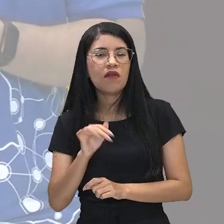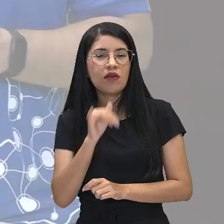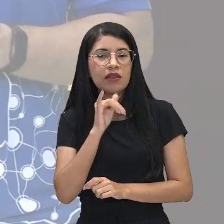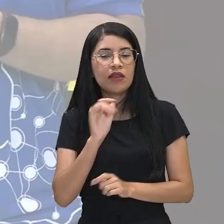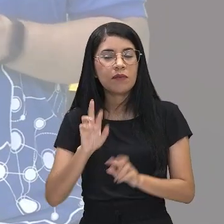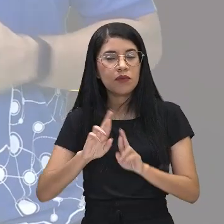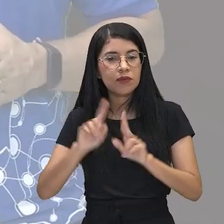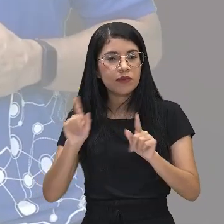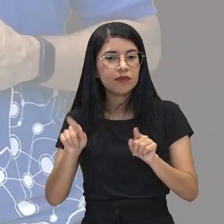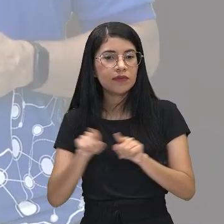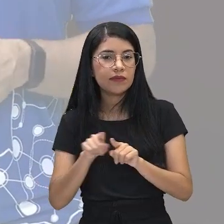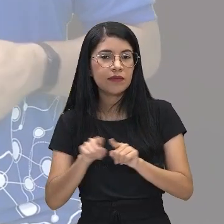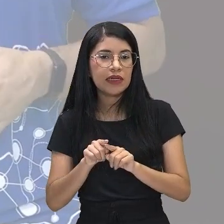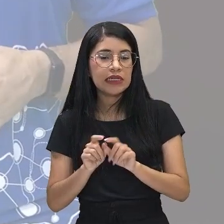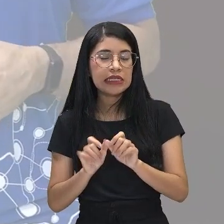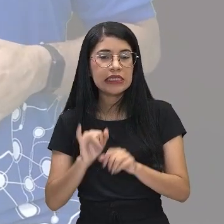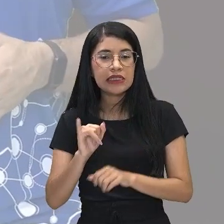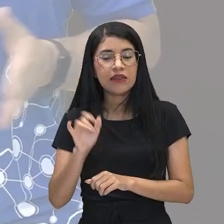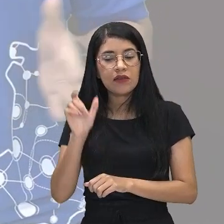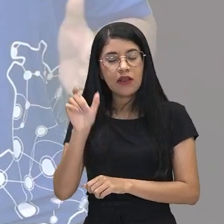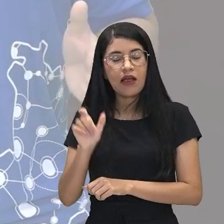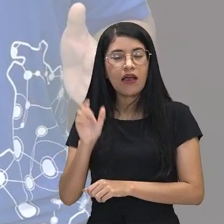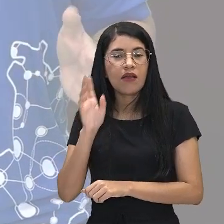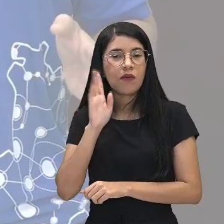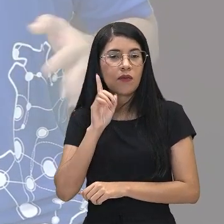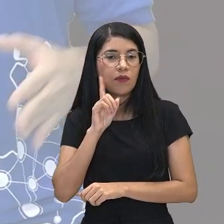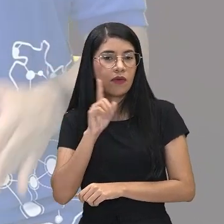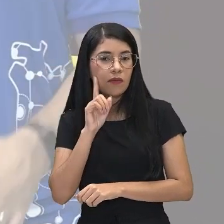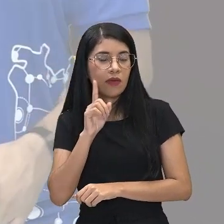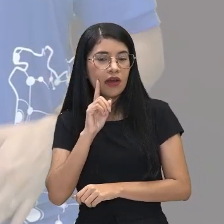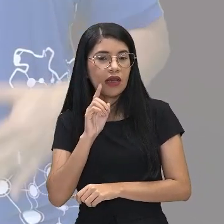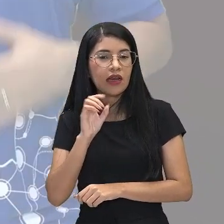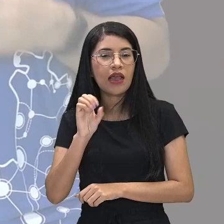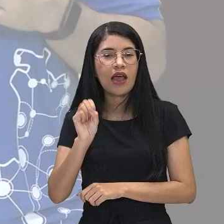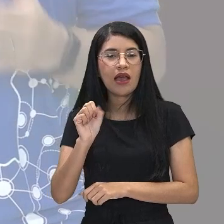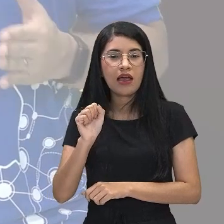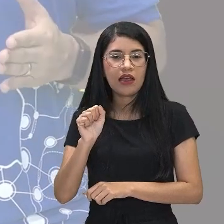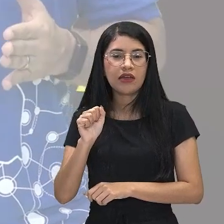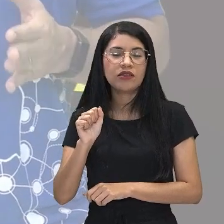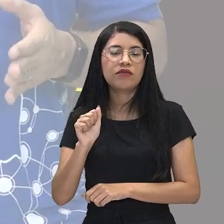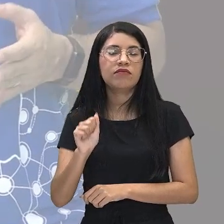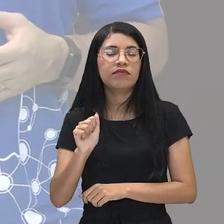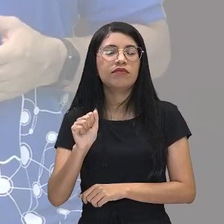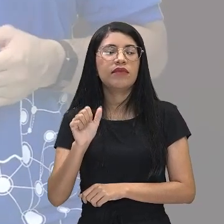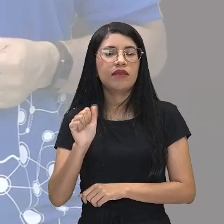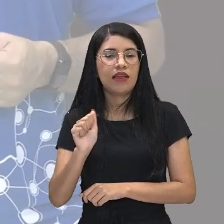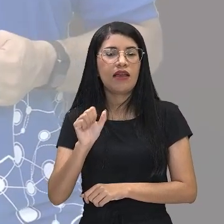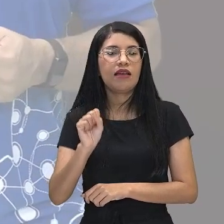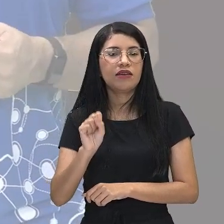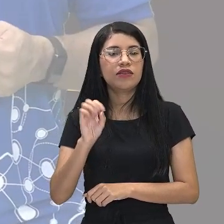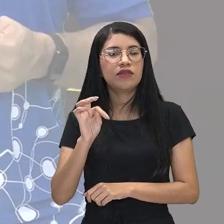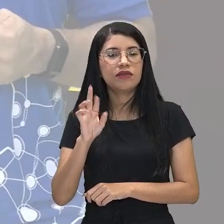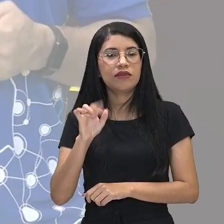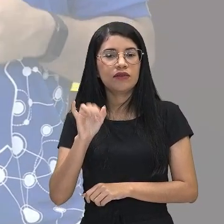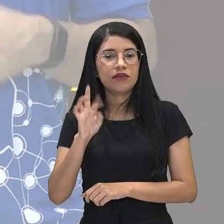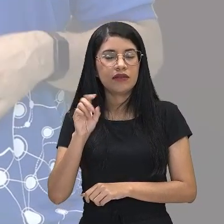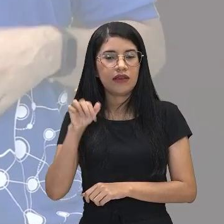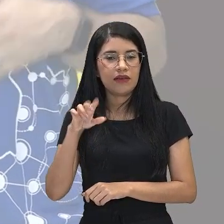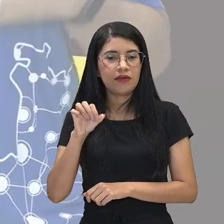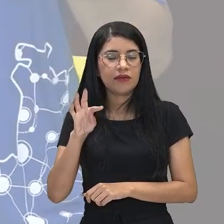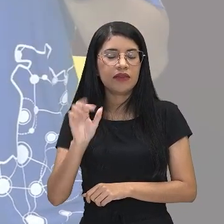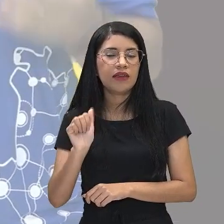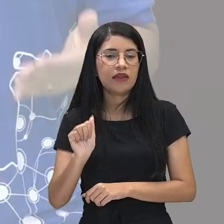outro. Se do lado dos americanos a gente conhece os astronautas, do lado dos soviéticos a gente conhece